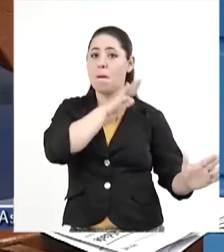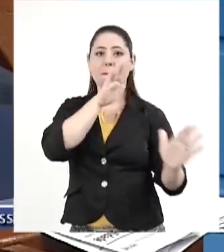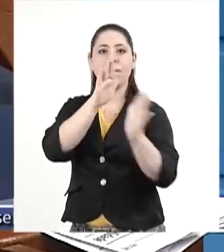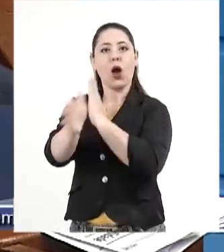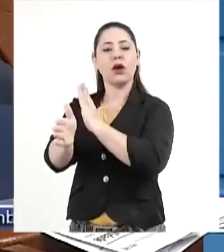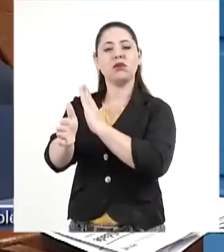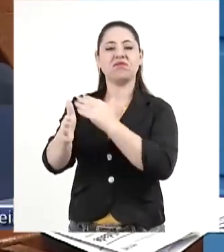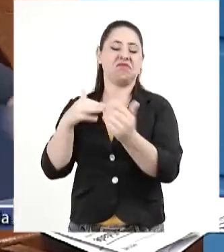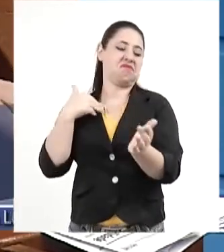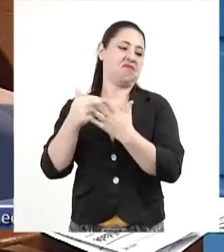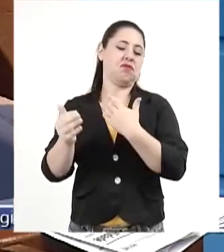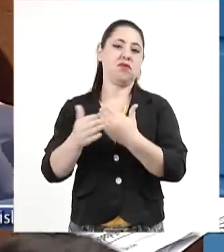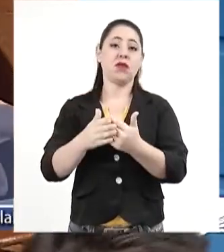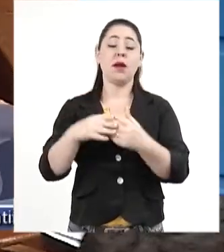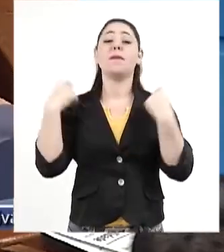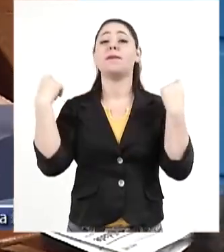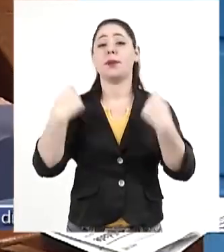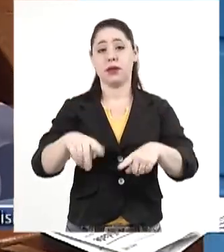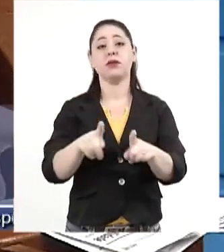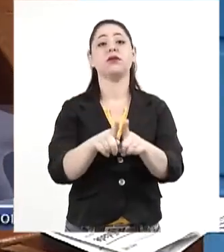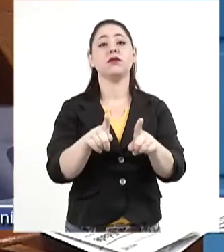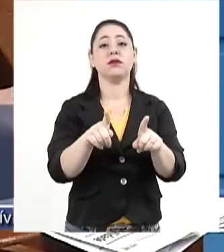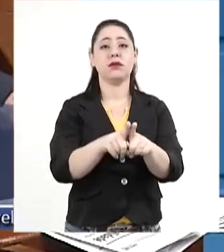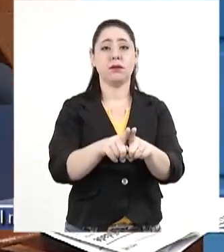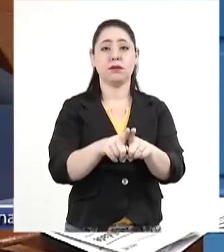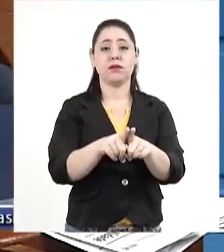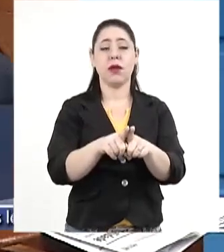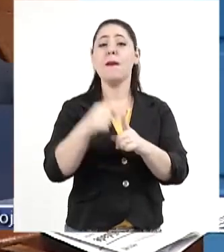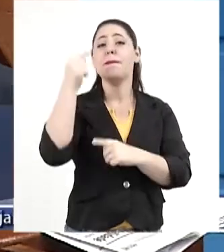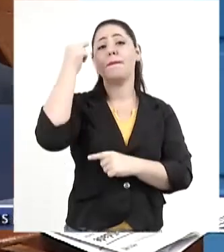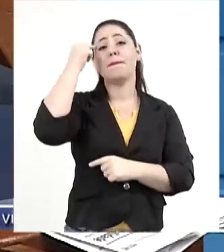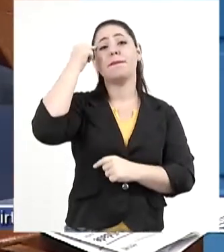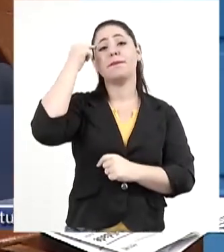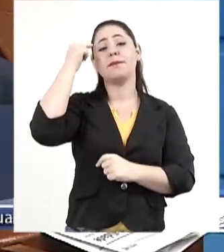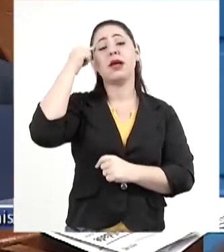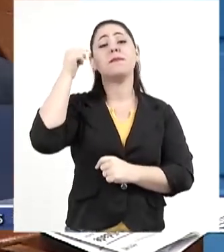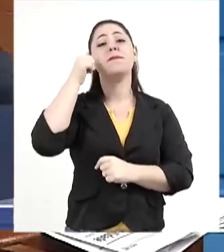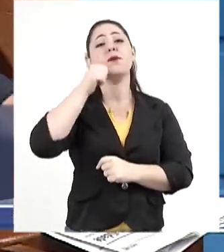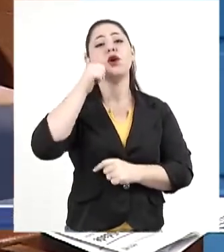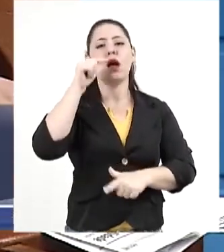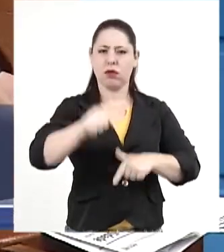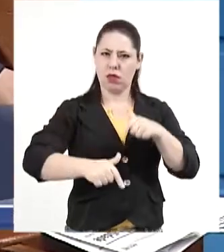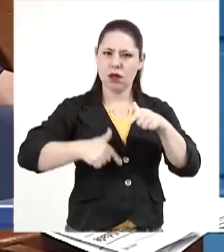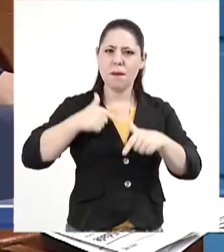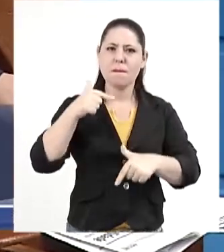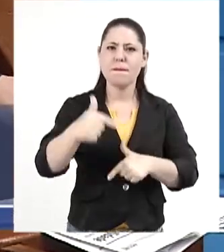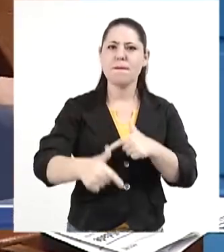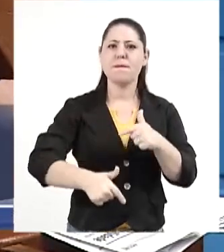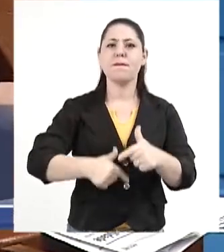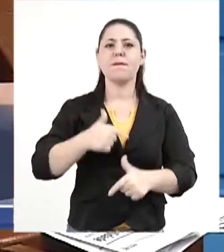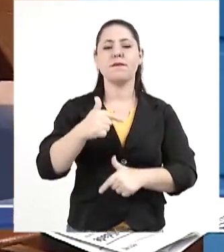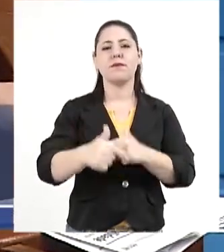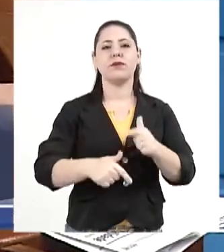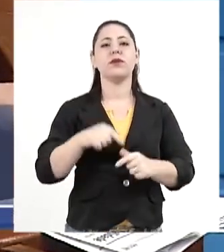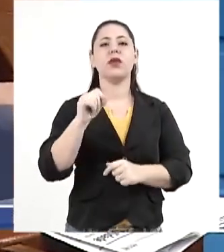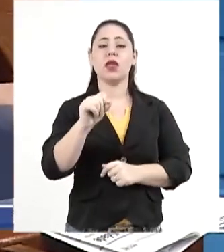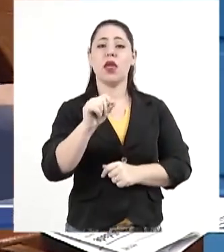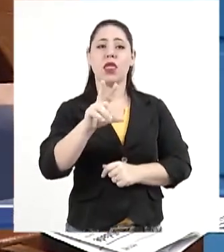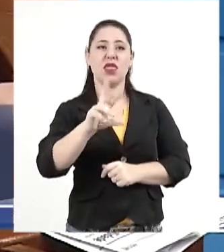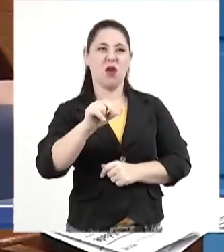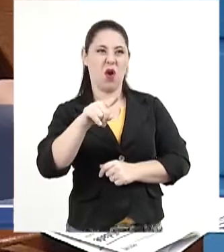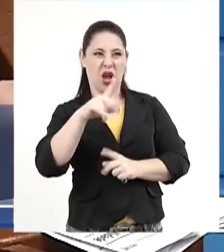situação. É preciso também a gente pensar na mulher trabalhadora, naquela que não